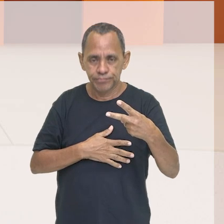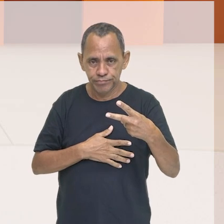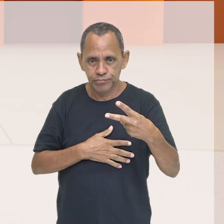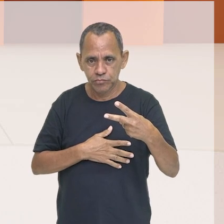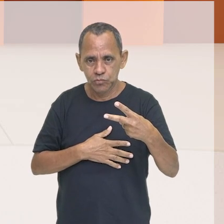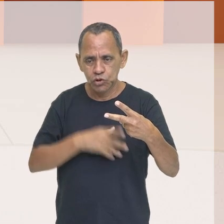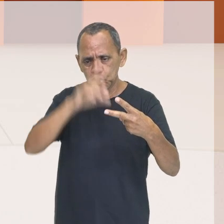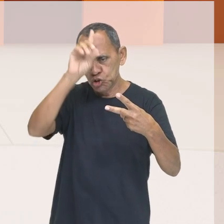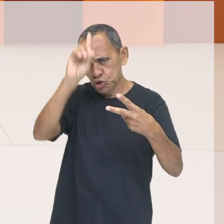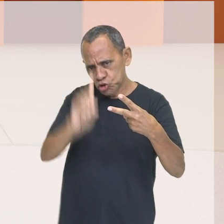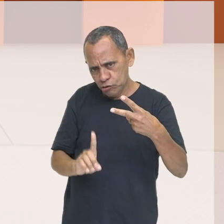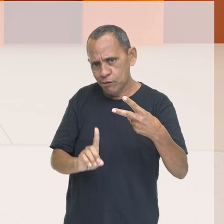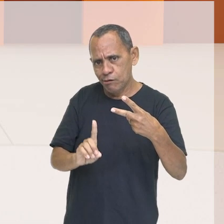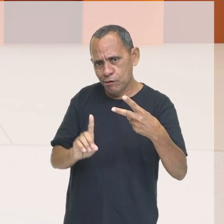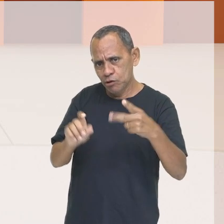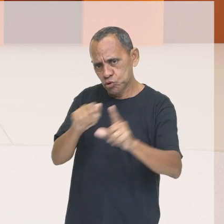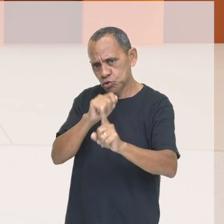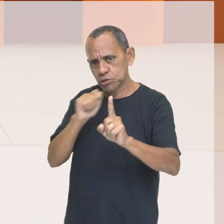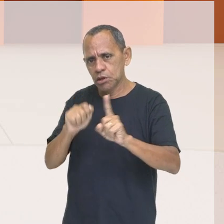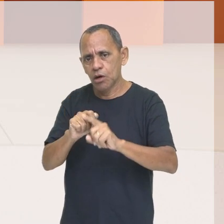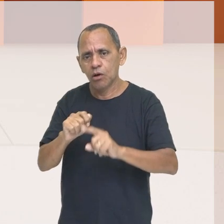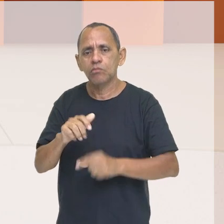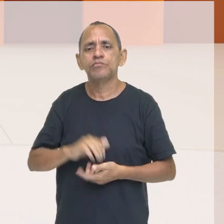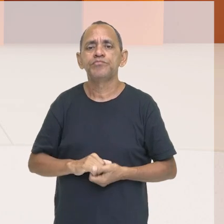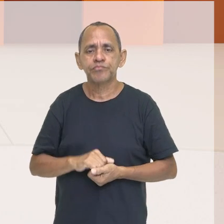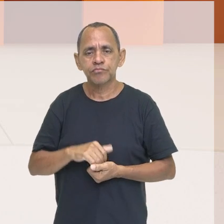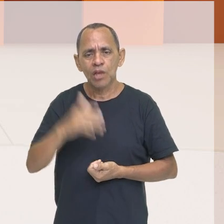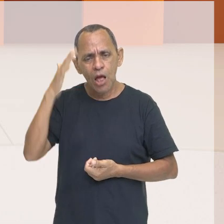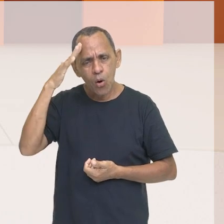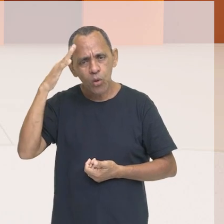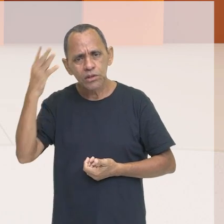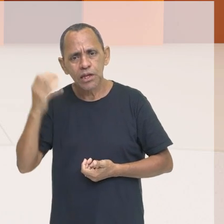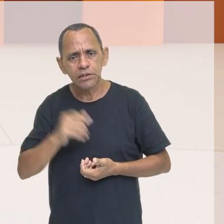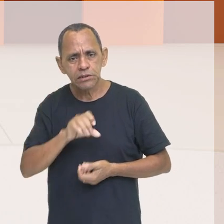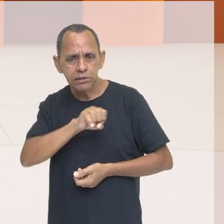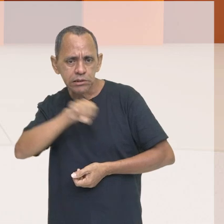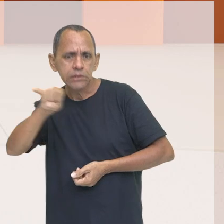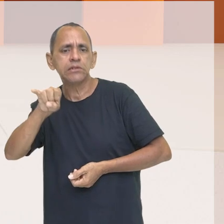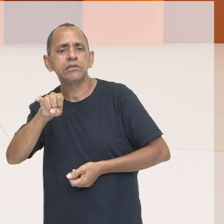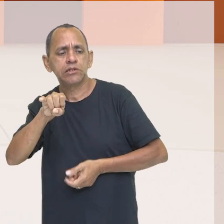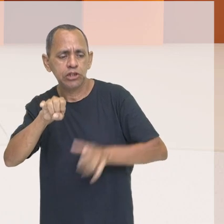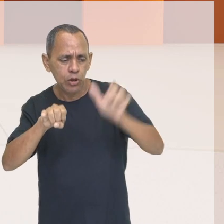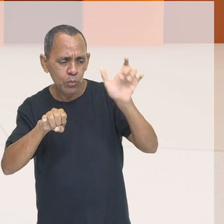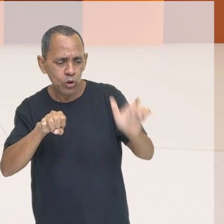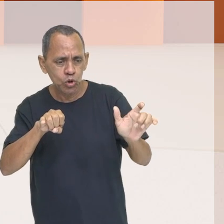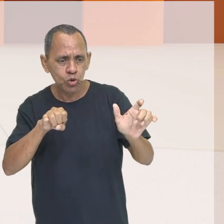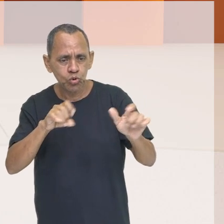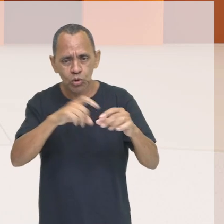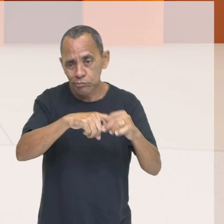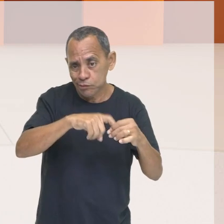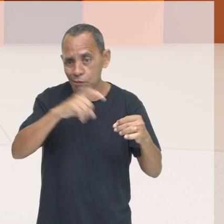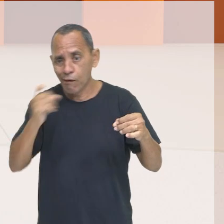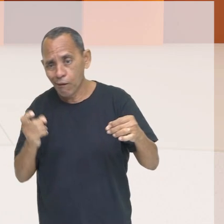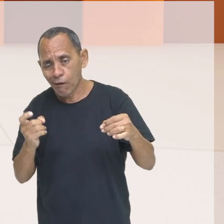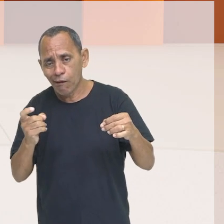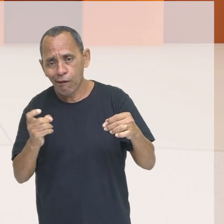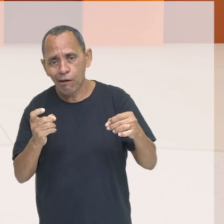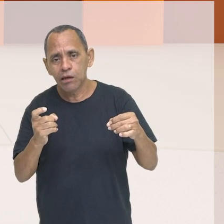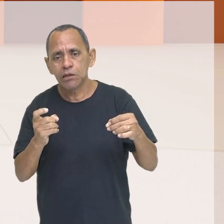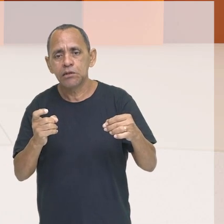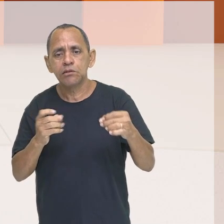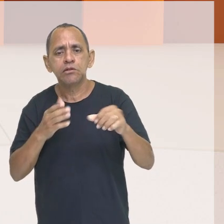do direito. Esse reconhecimento ocorre quando o sujeito sai do seu contexto particular e ingressa em um